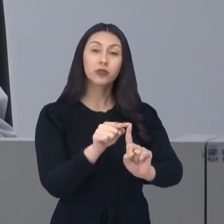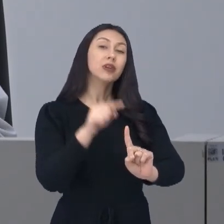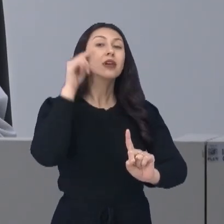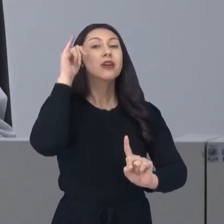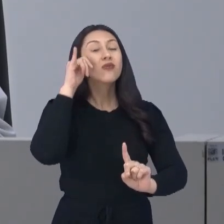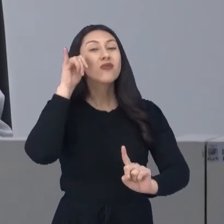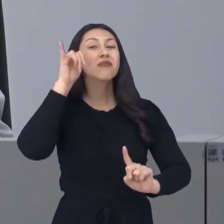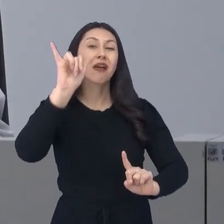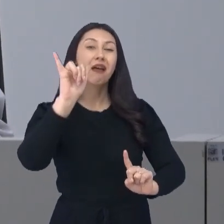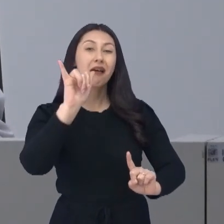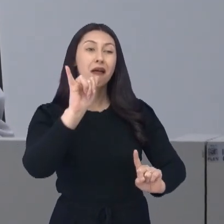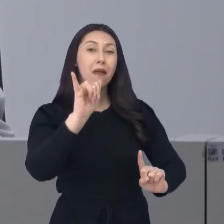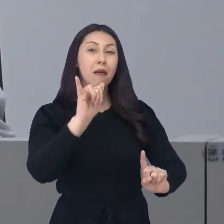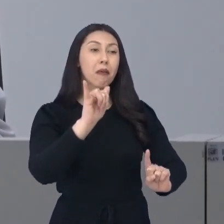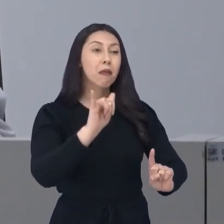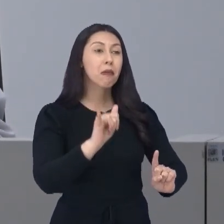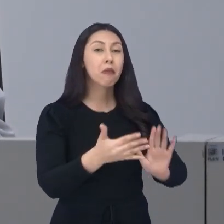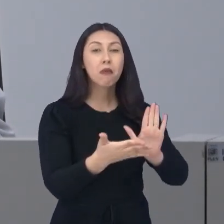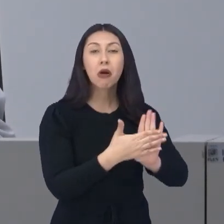sanar vício de